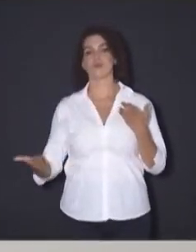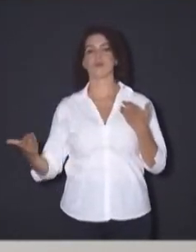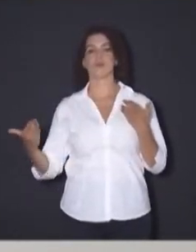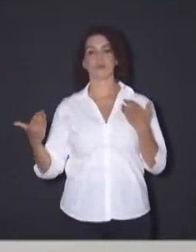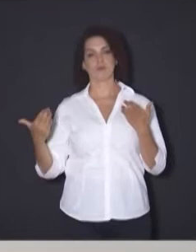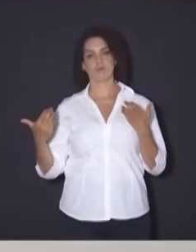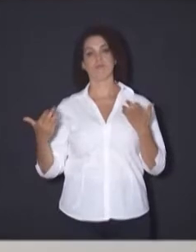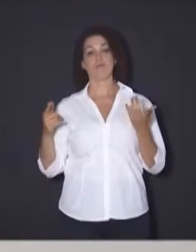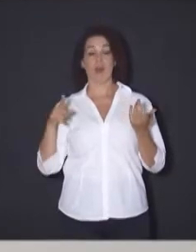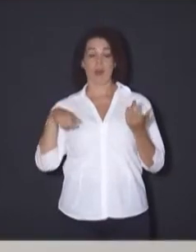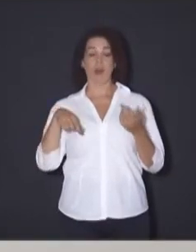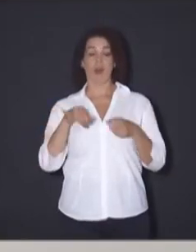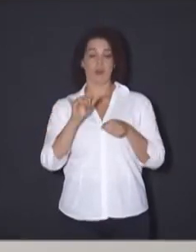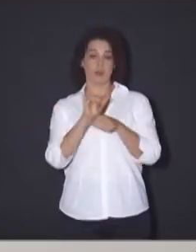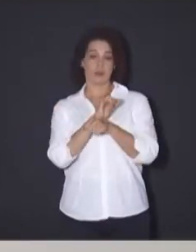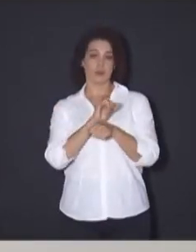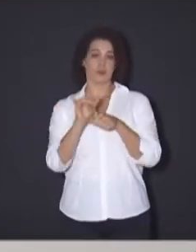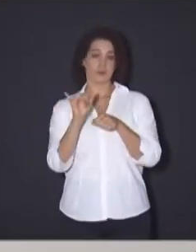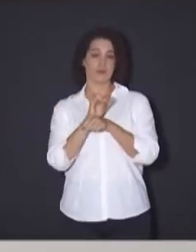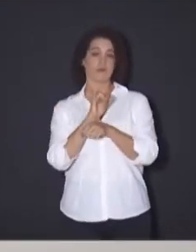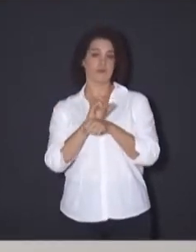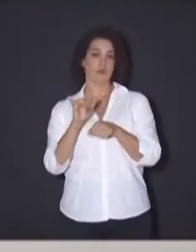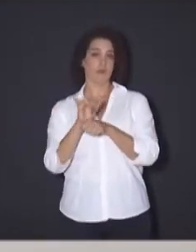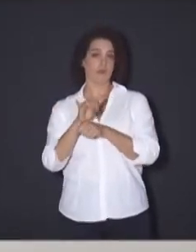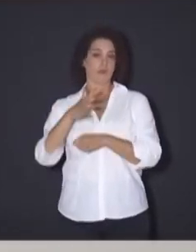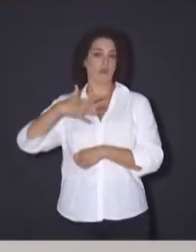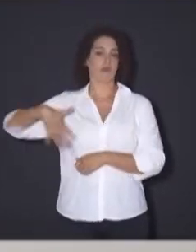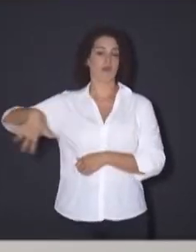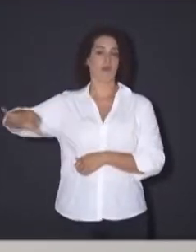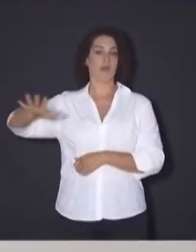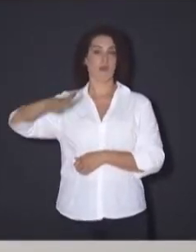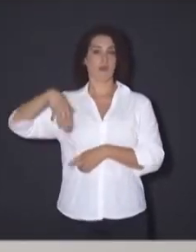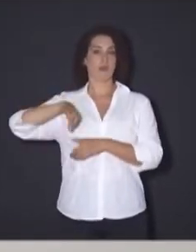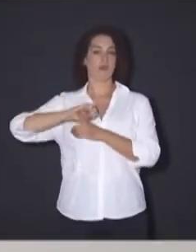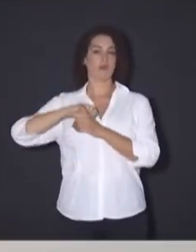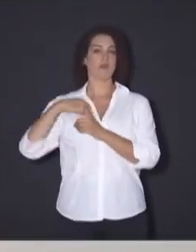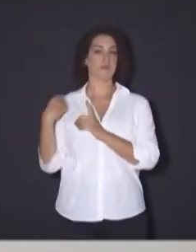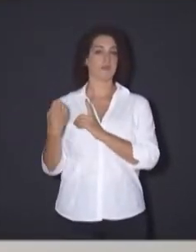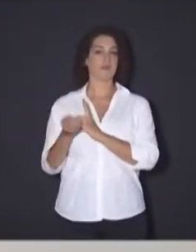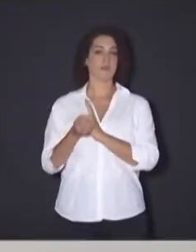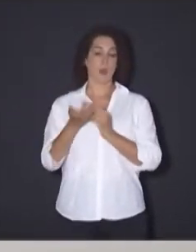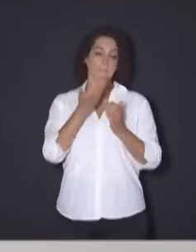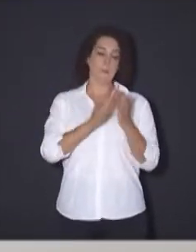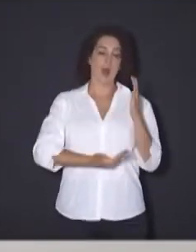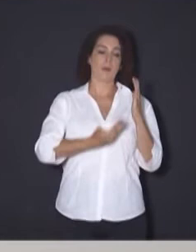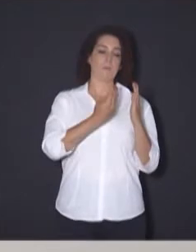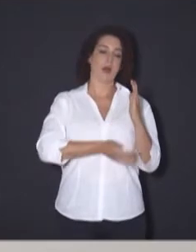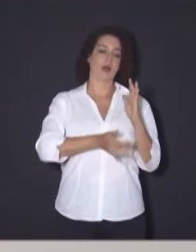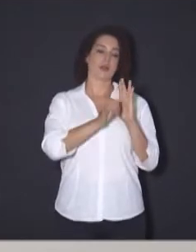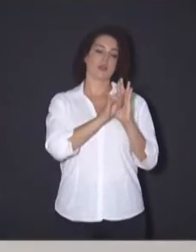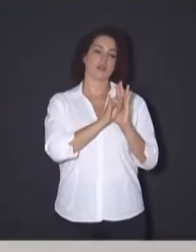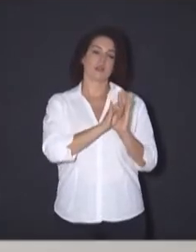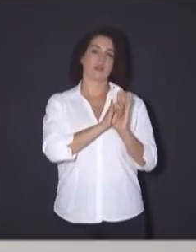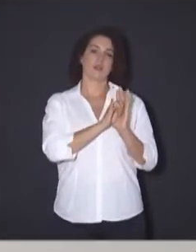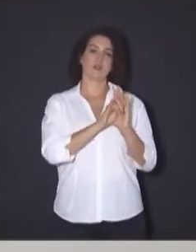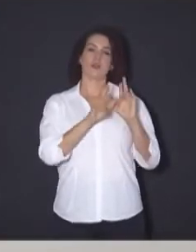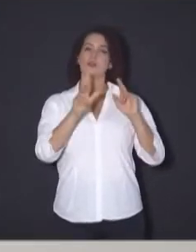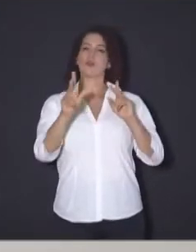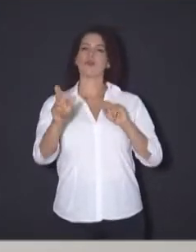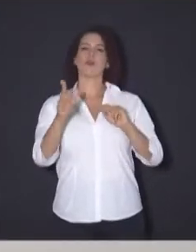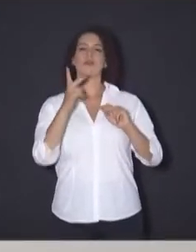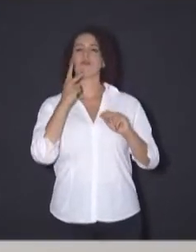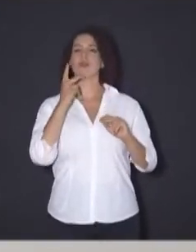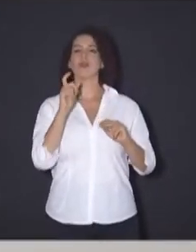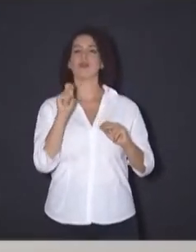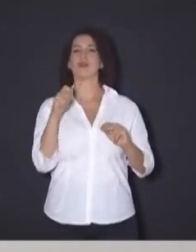uma estratégia do mercado sem dúvida nenhuma para perdendo essa identidade que como falava ah ah